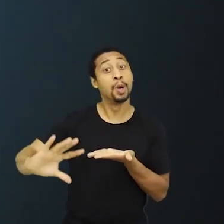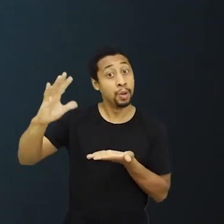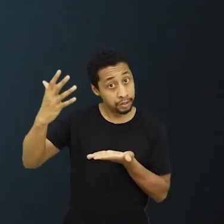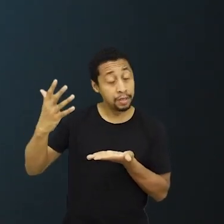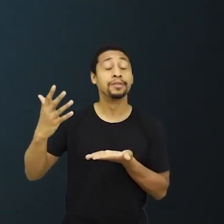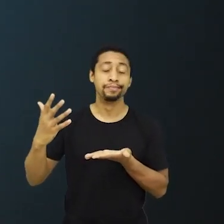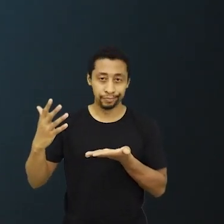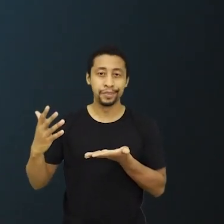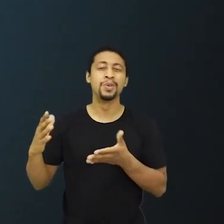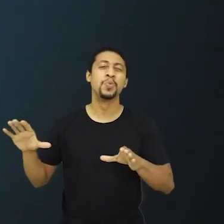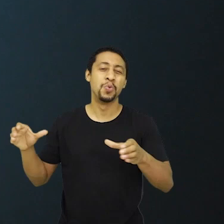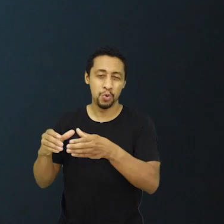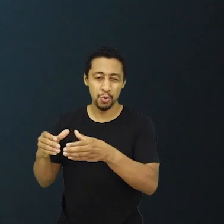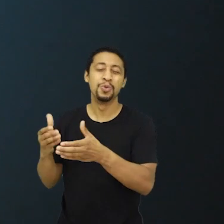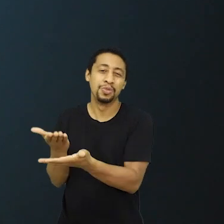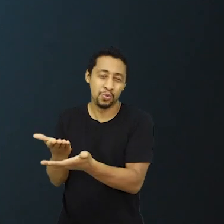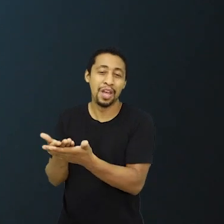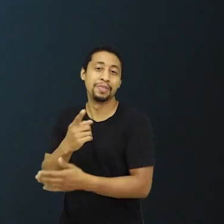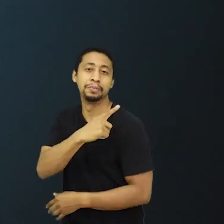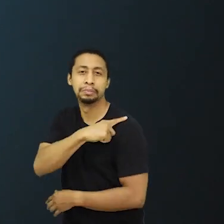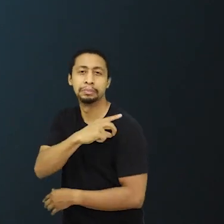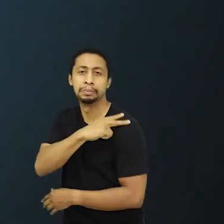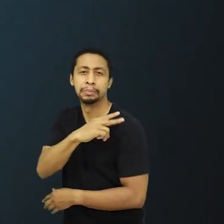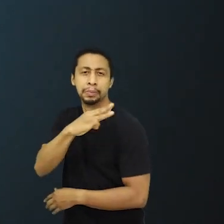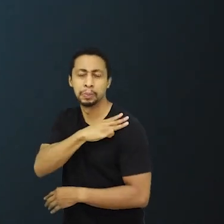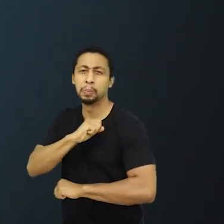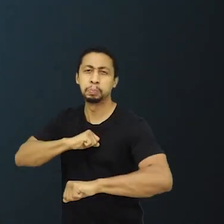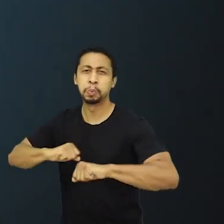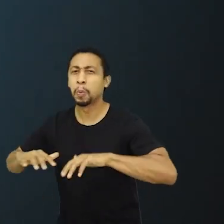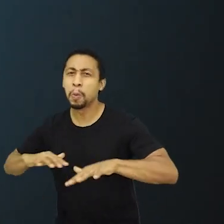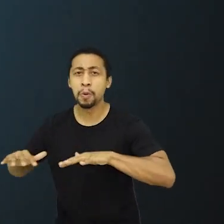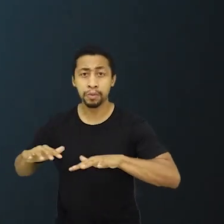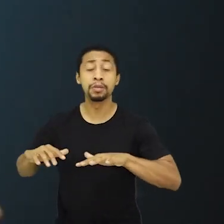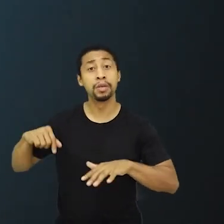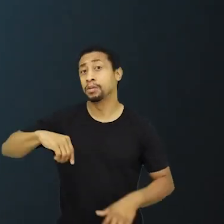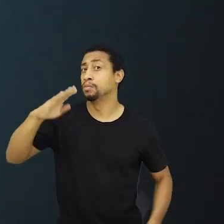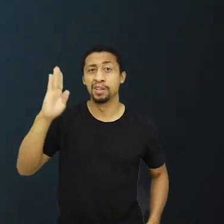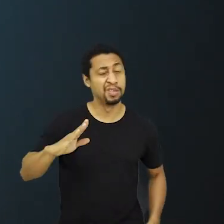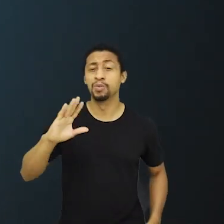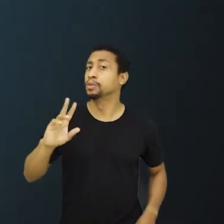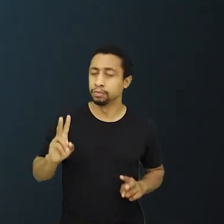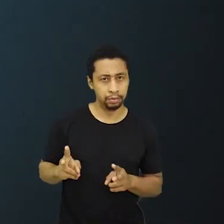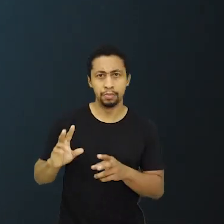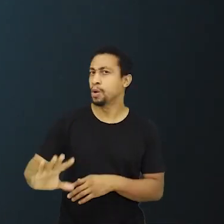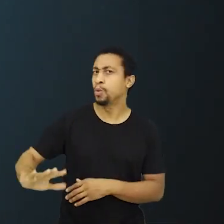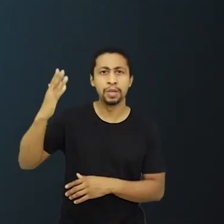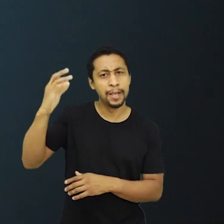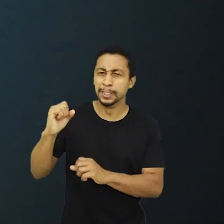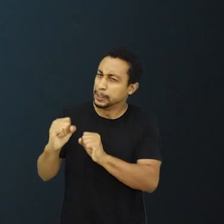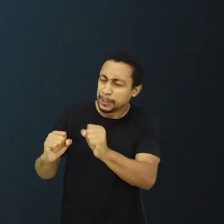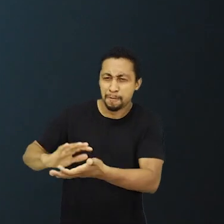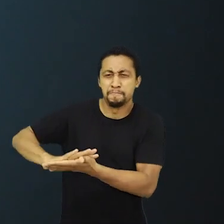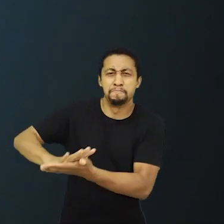enfim, secundaristas, estou tentando lembrar, mas sempre tem no país, né, as chacinas, a